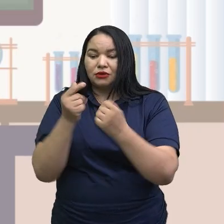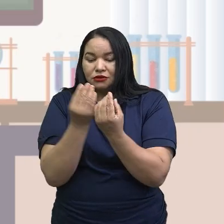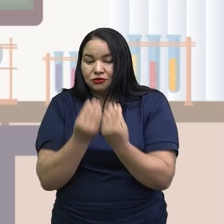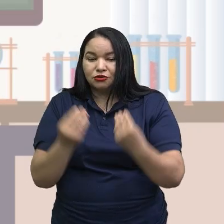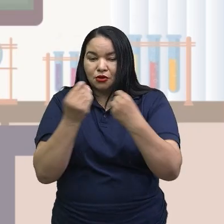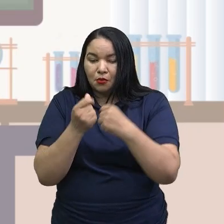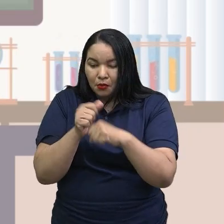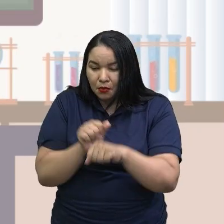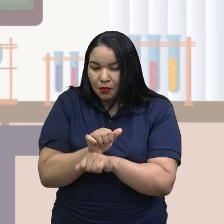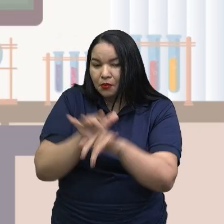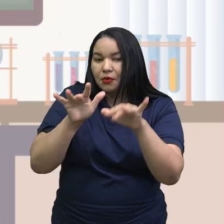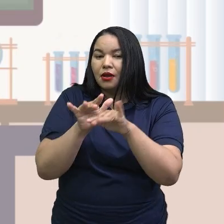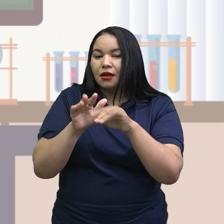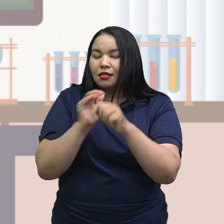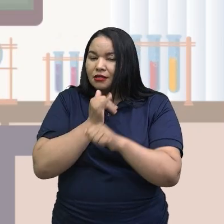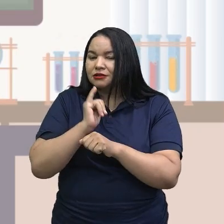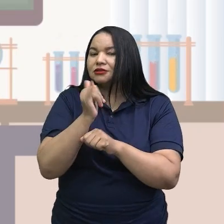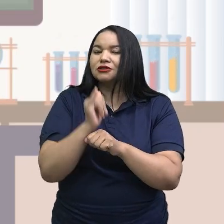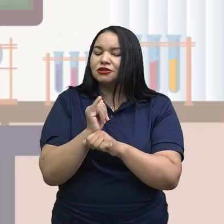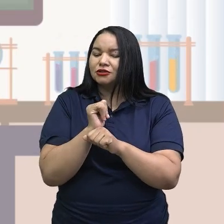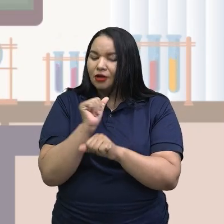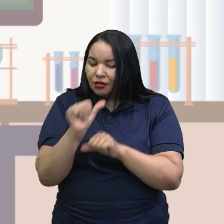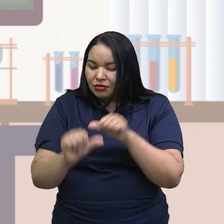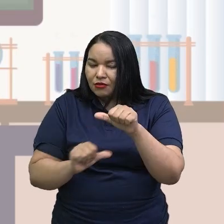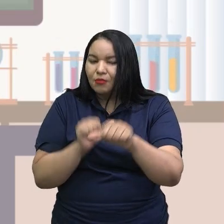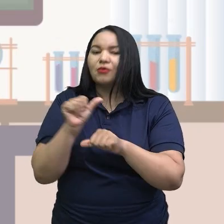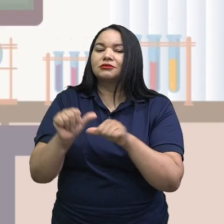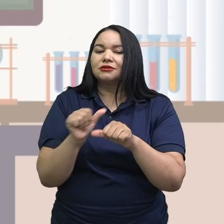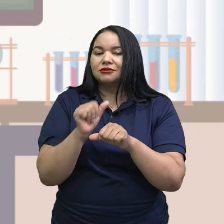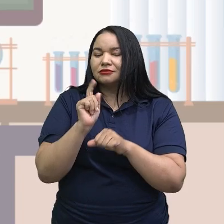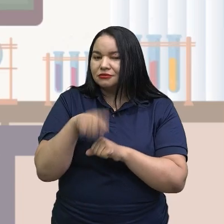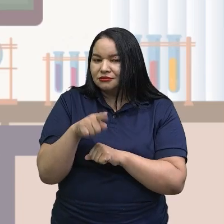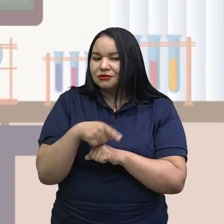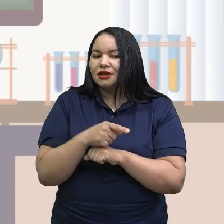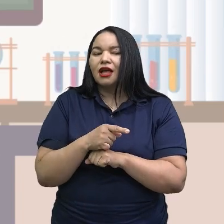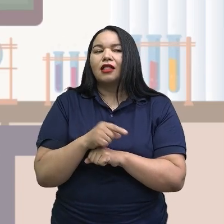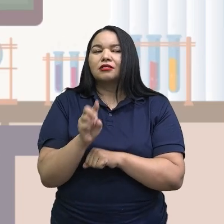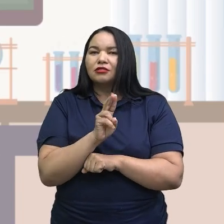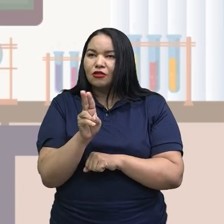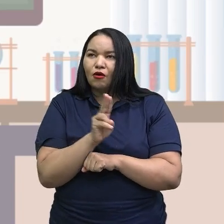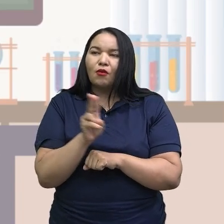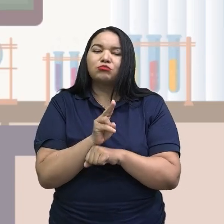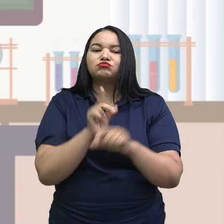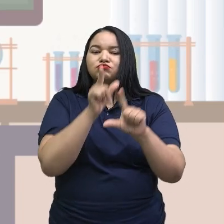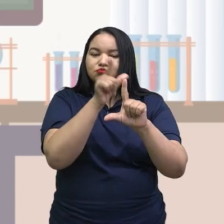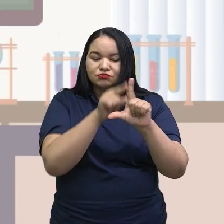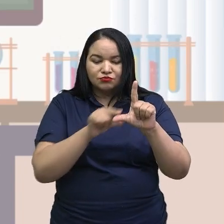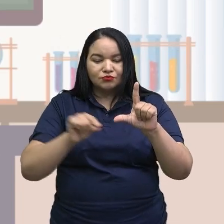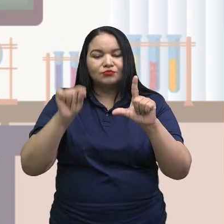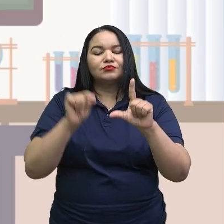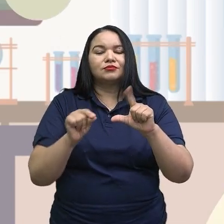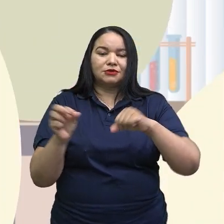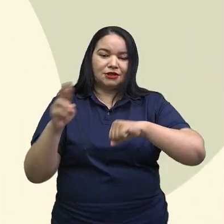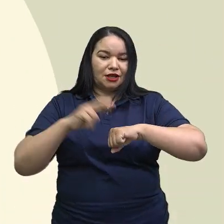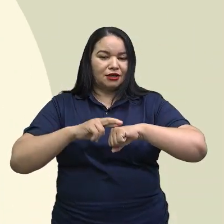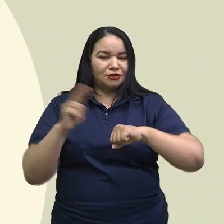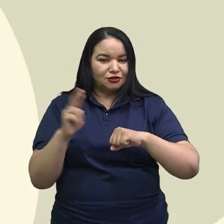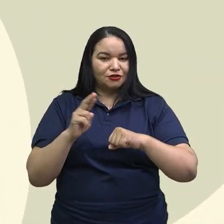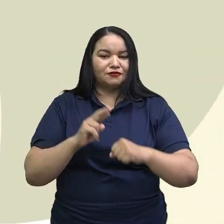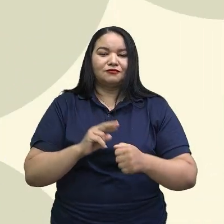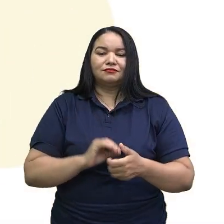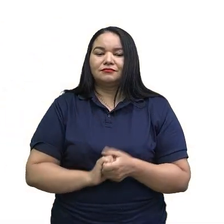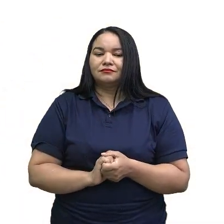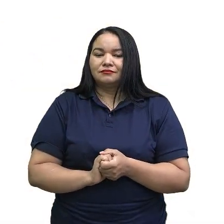liberando energia no processo. Isso é o que chamamos de decaimento radioativo.